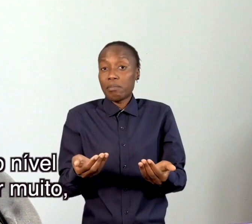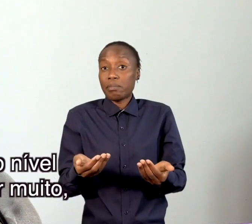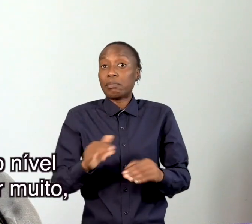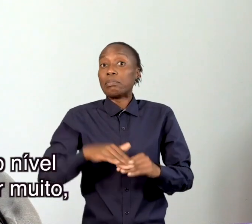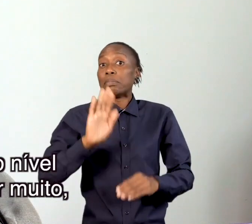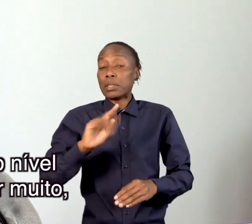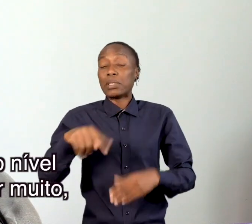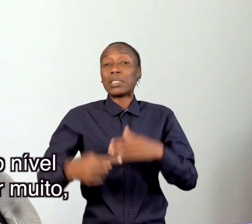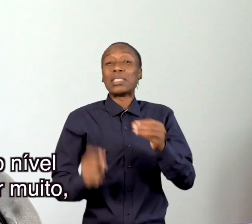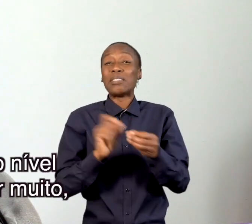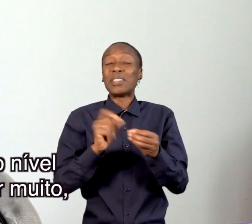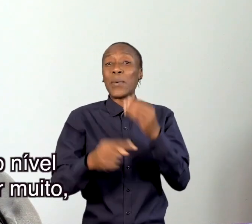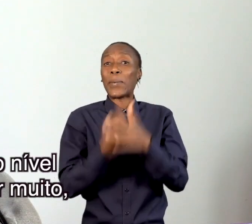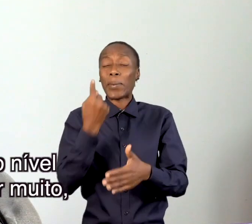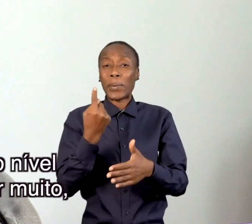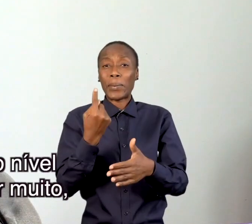dos oceanos